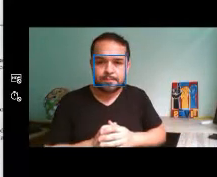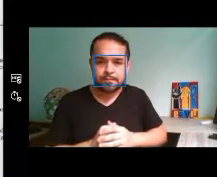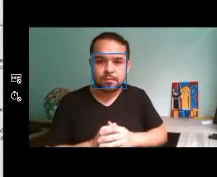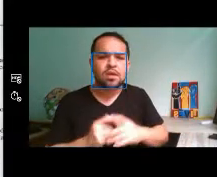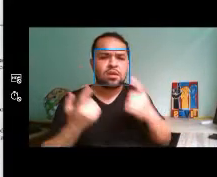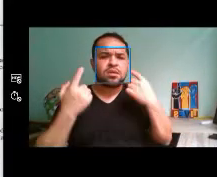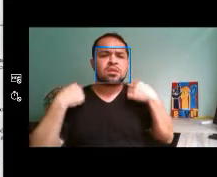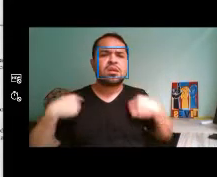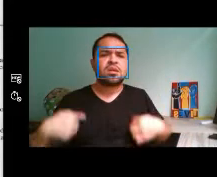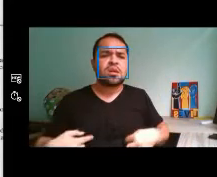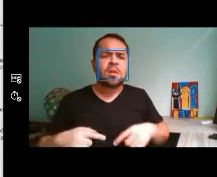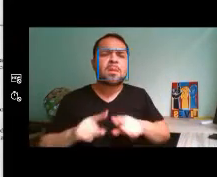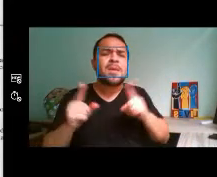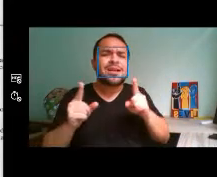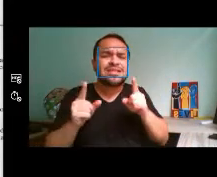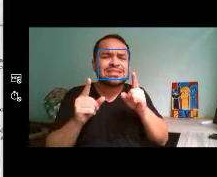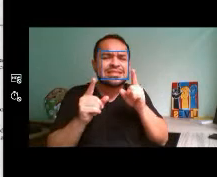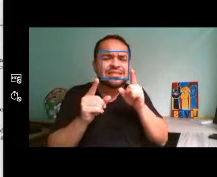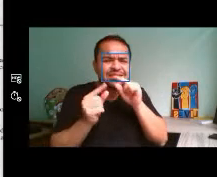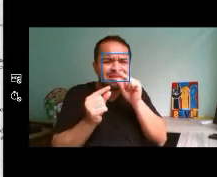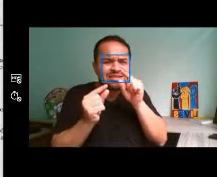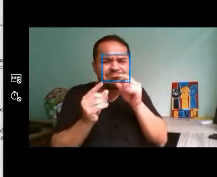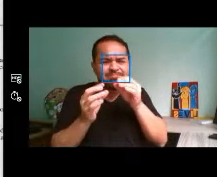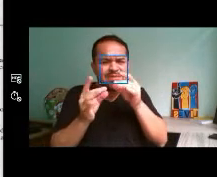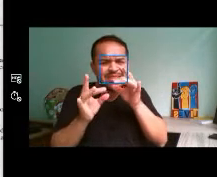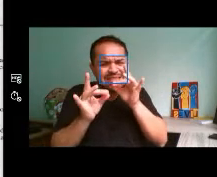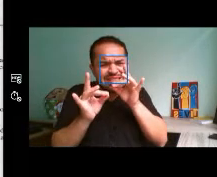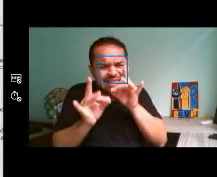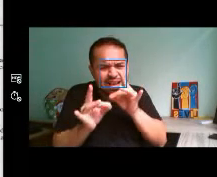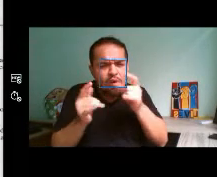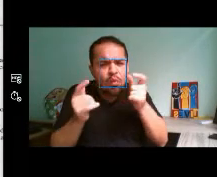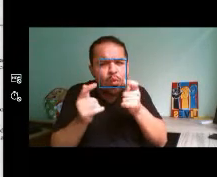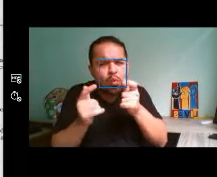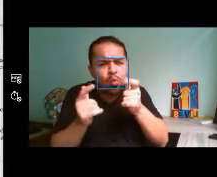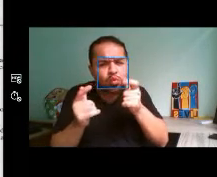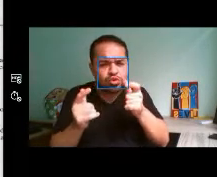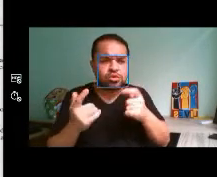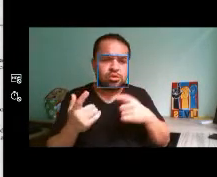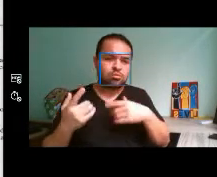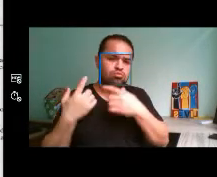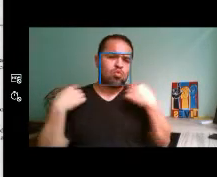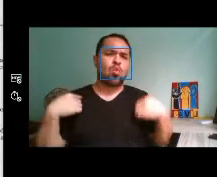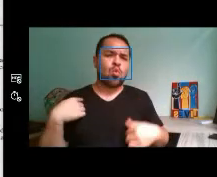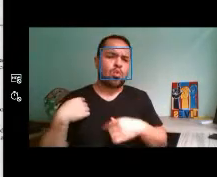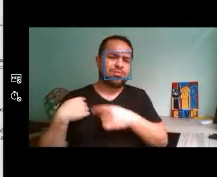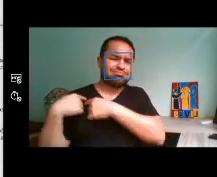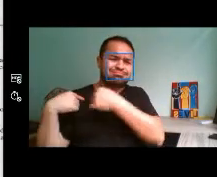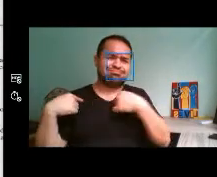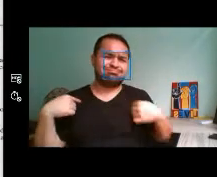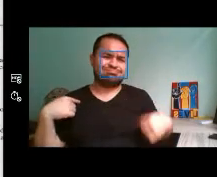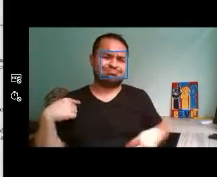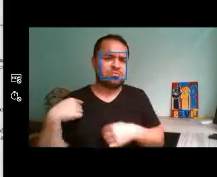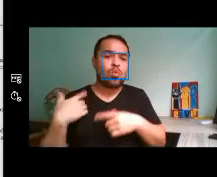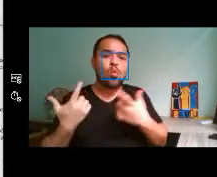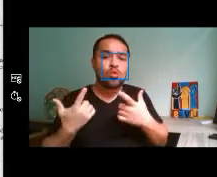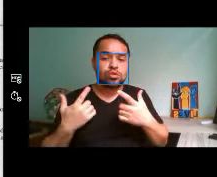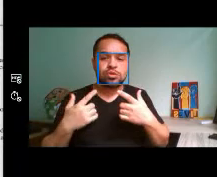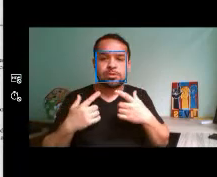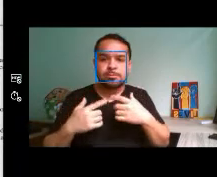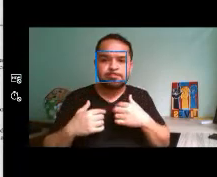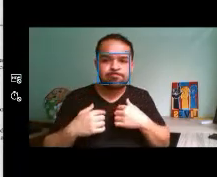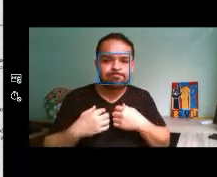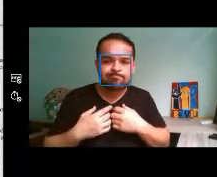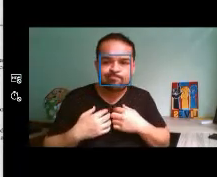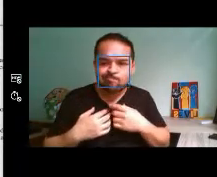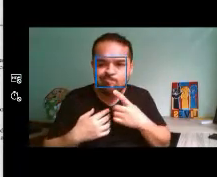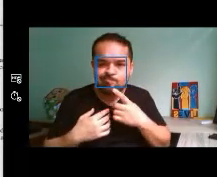e depois maiúsculo sem estar em negrito, o sublocal dentro do tronco. Dentro do tronco